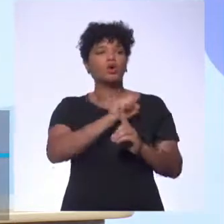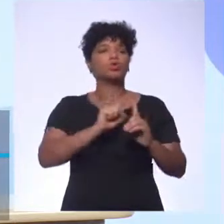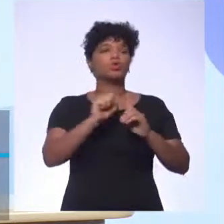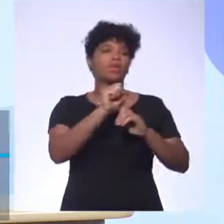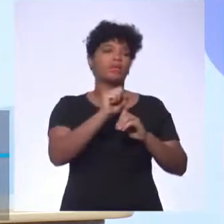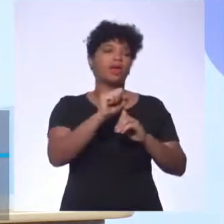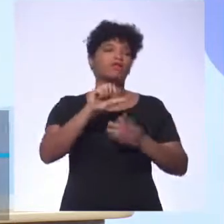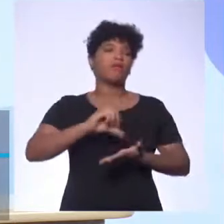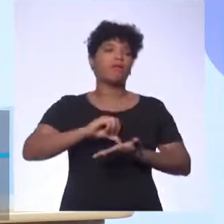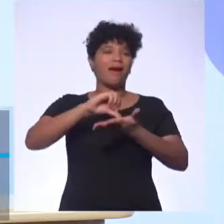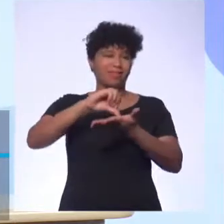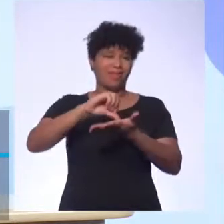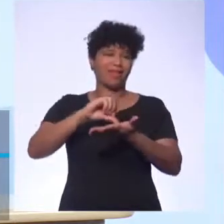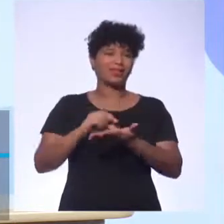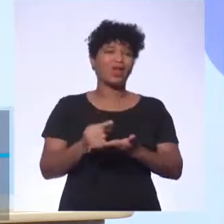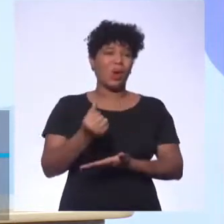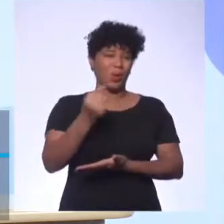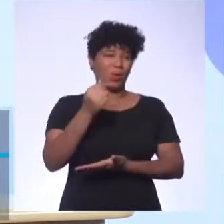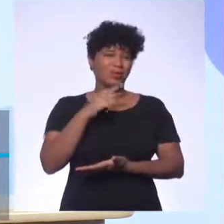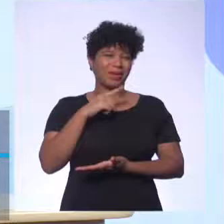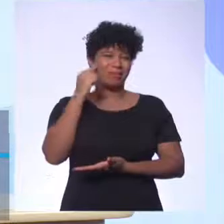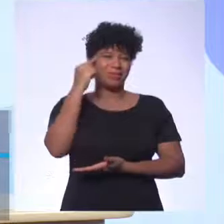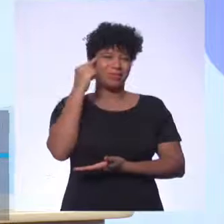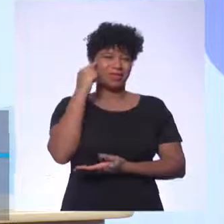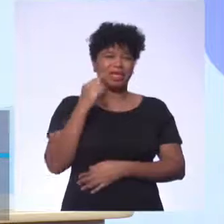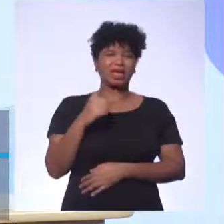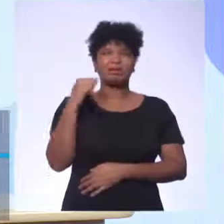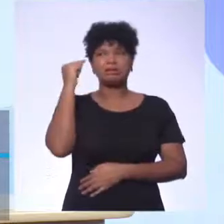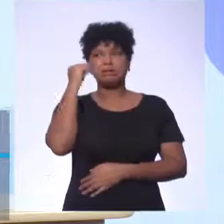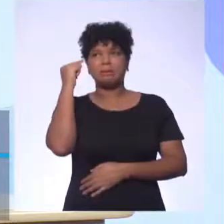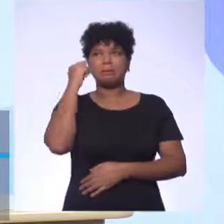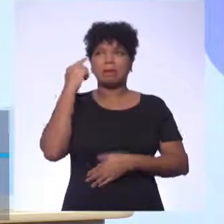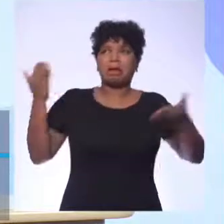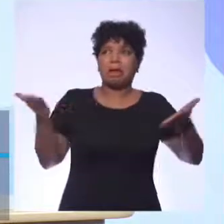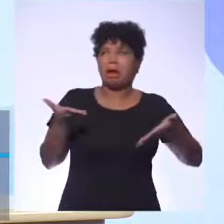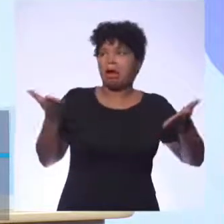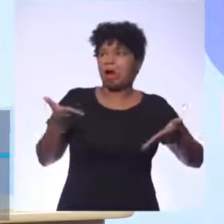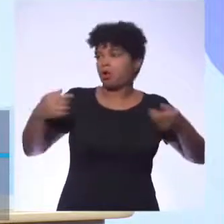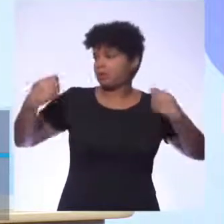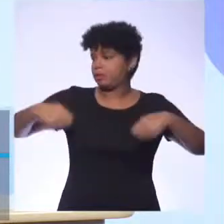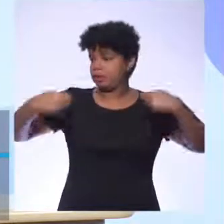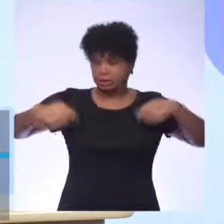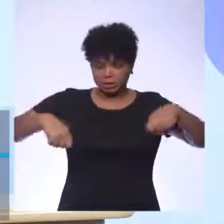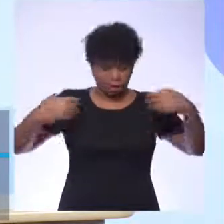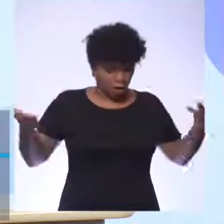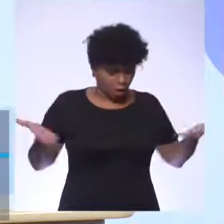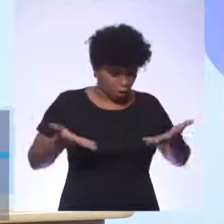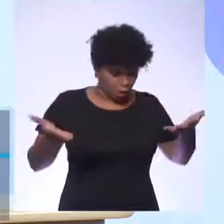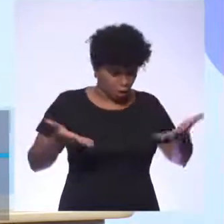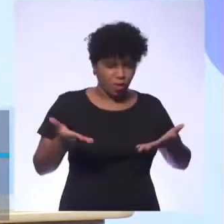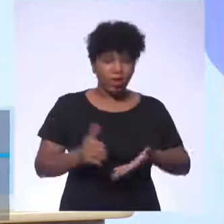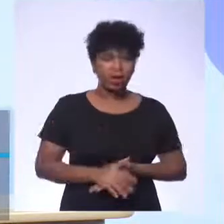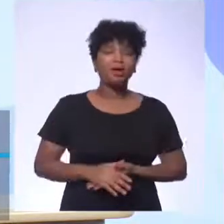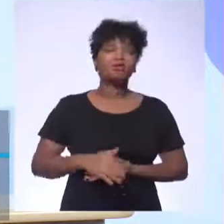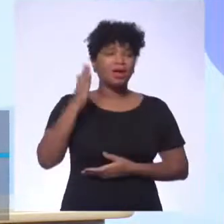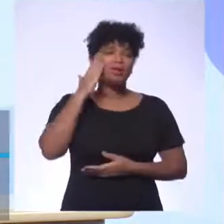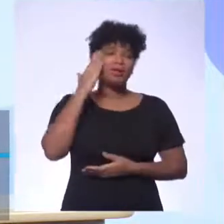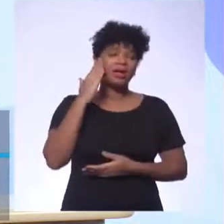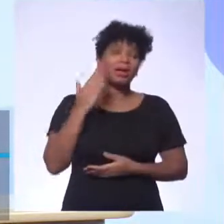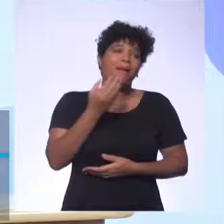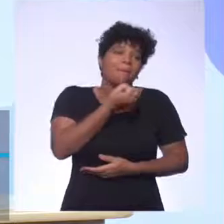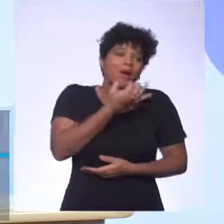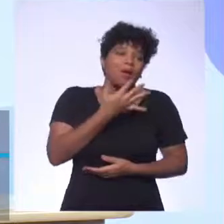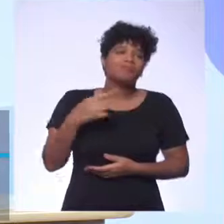nós vivemos, nós estamos muito fincados no presente. E além do presente, que é excelente estarmos no